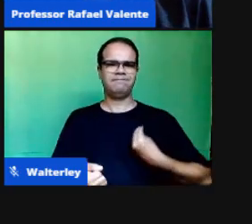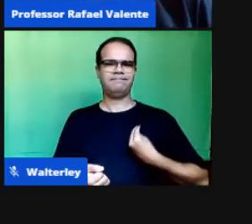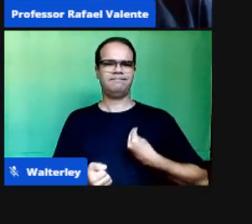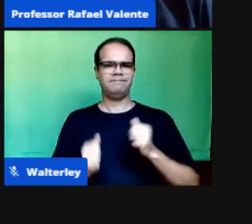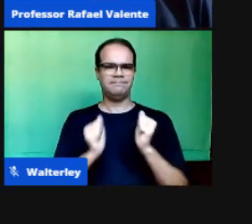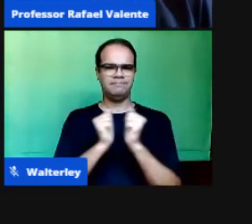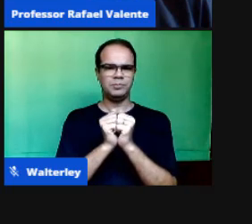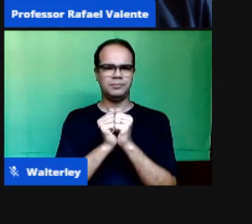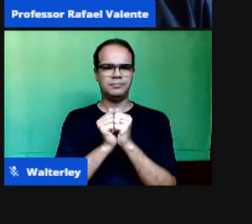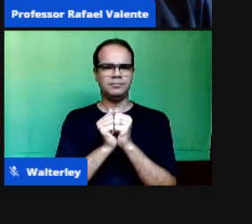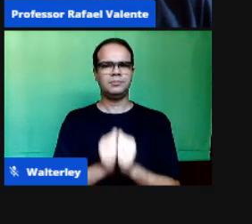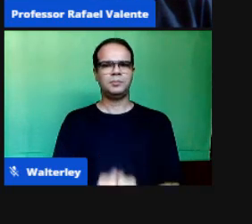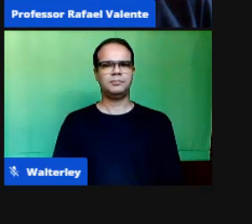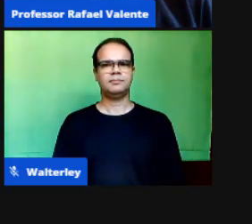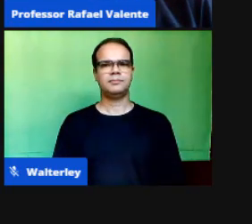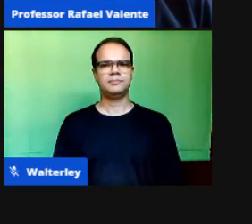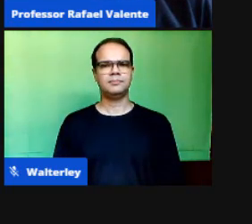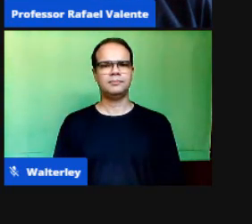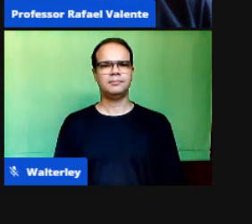favor.